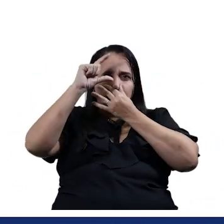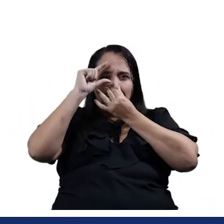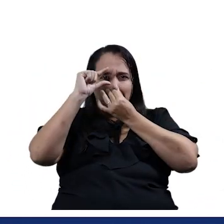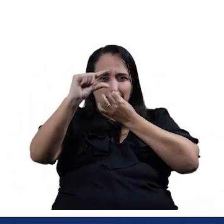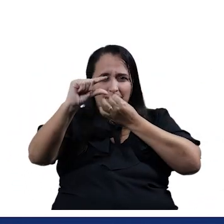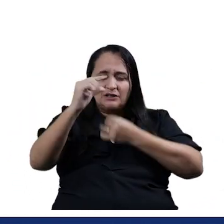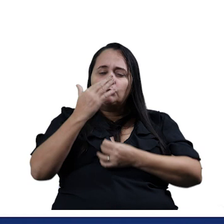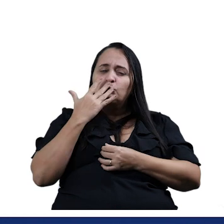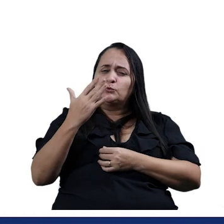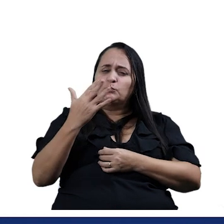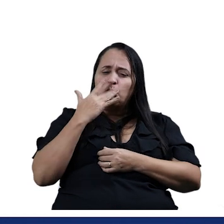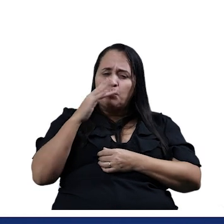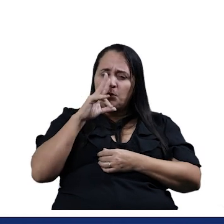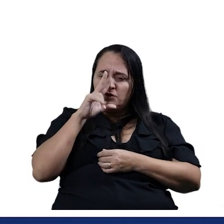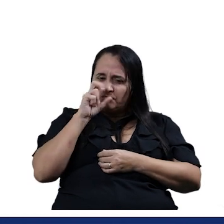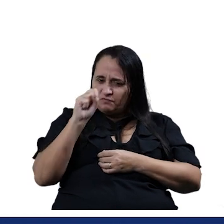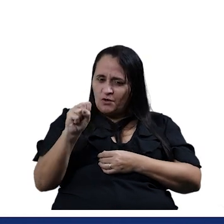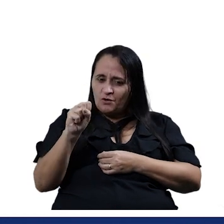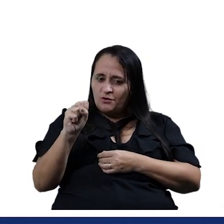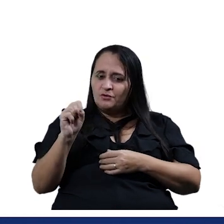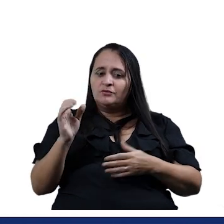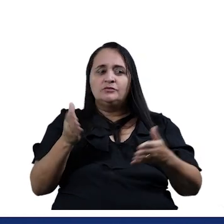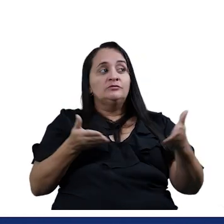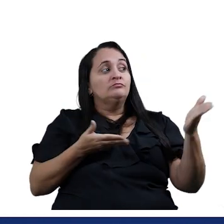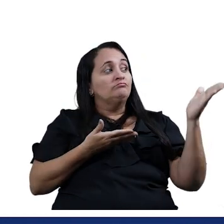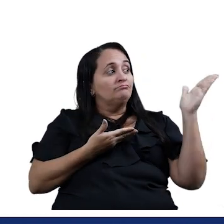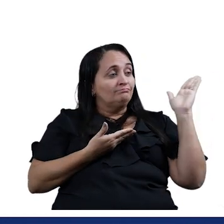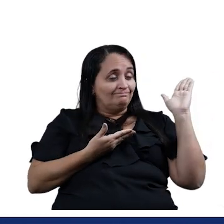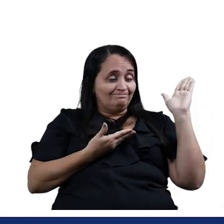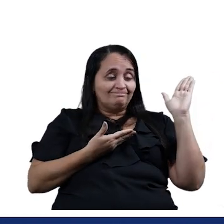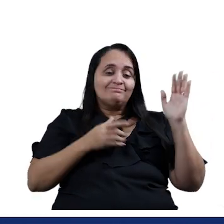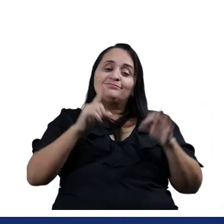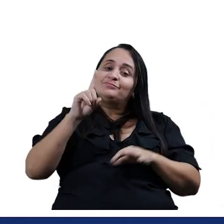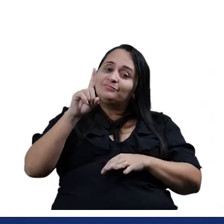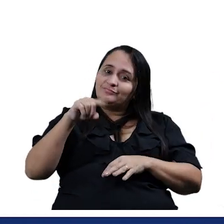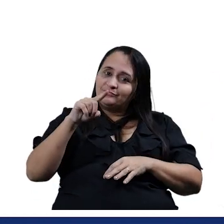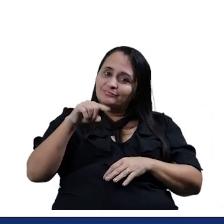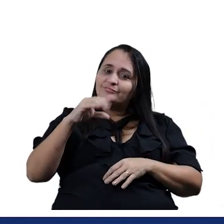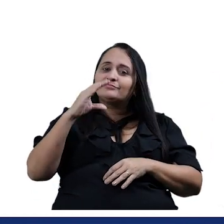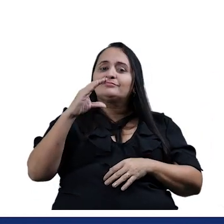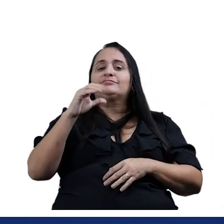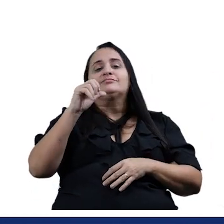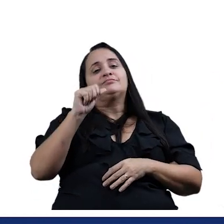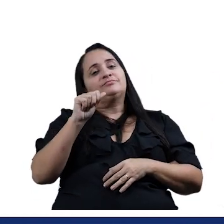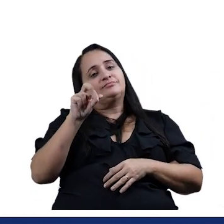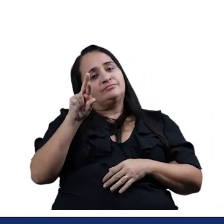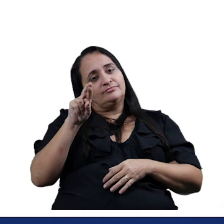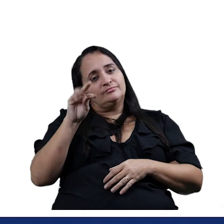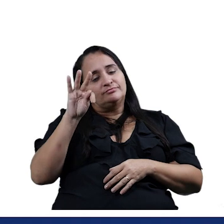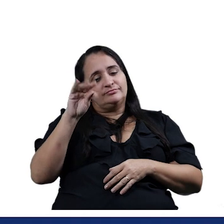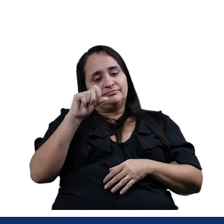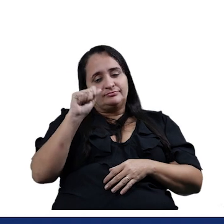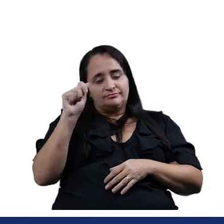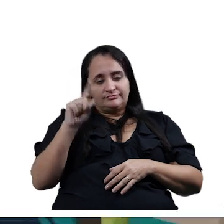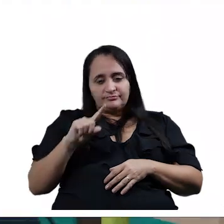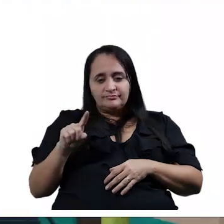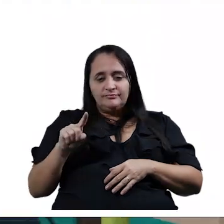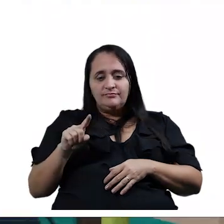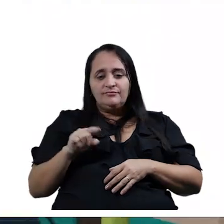grandes, cores vibrantes. Claro, né, gente? Faz parte do cartaz, foi isso que a gente viu.